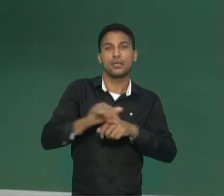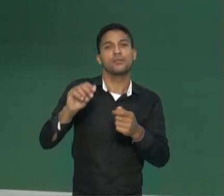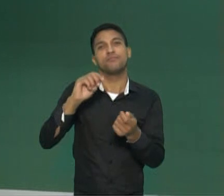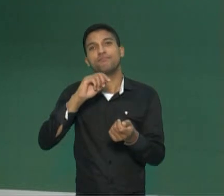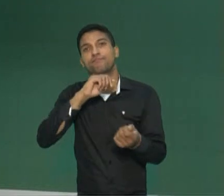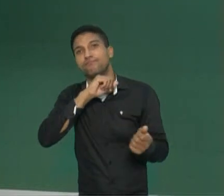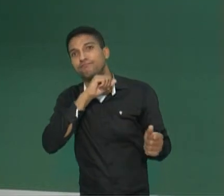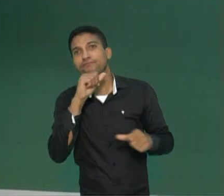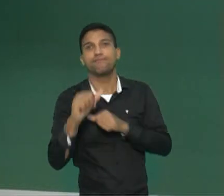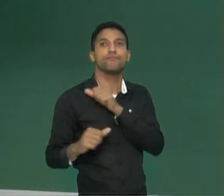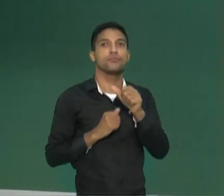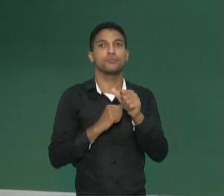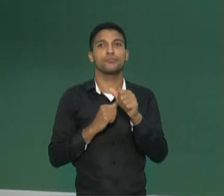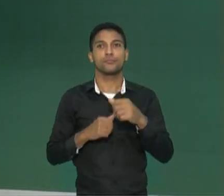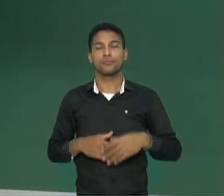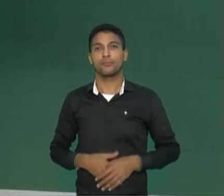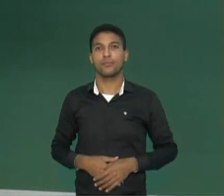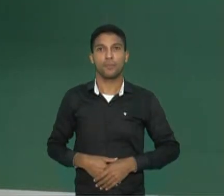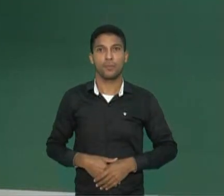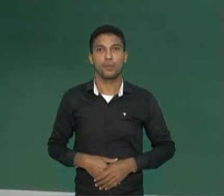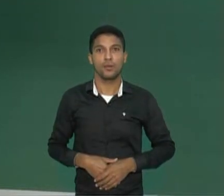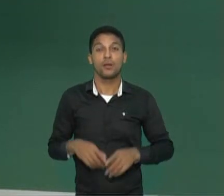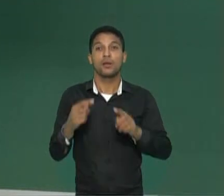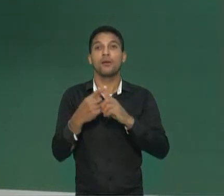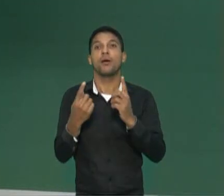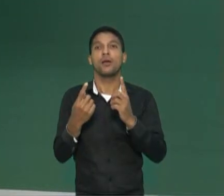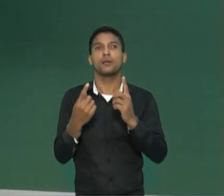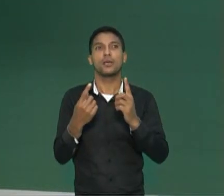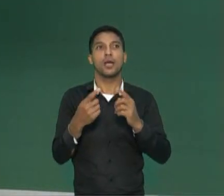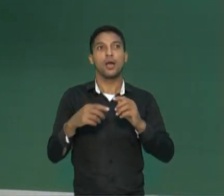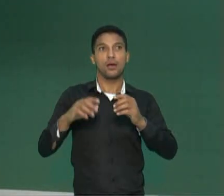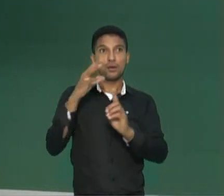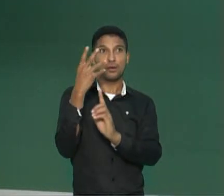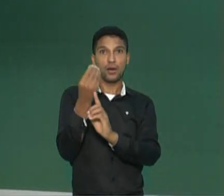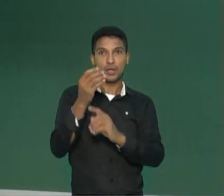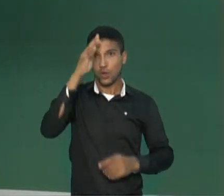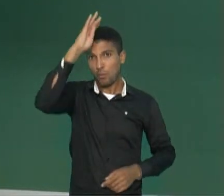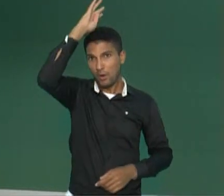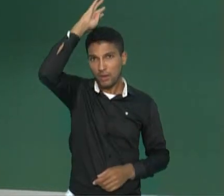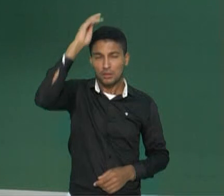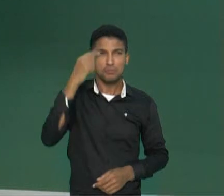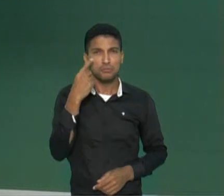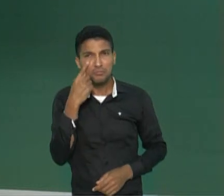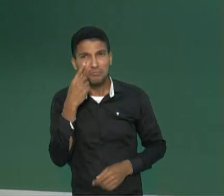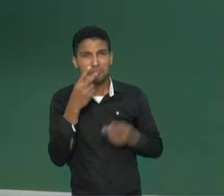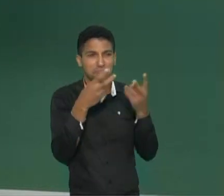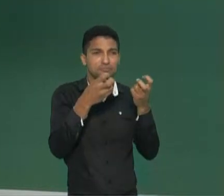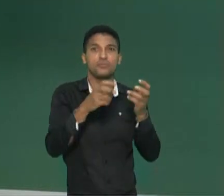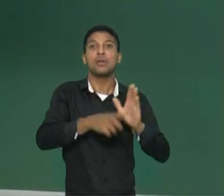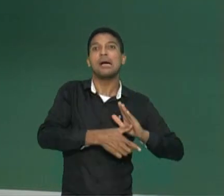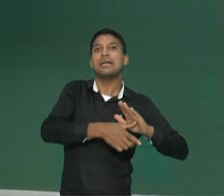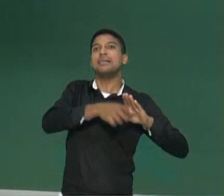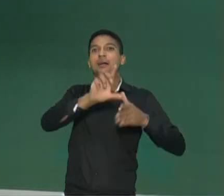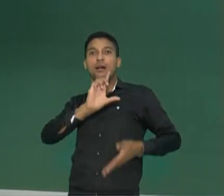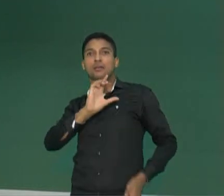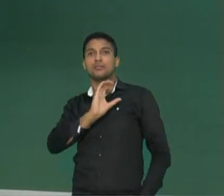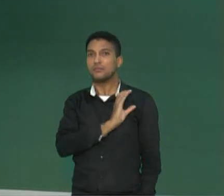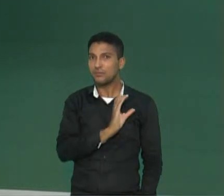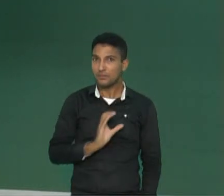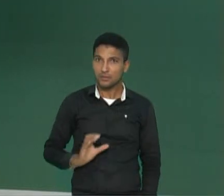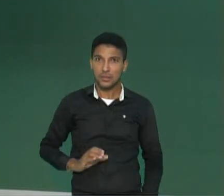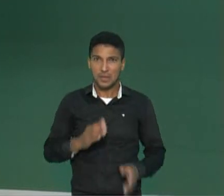no Panteão, lá, no Parthenon lá, vai ter lá que eles vão buscar a inspiração lá, tá? No Panteão em Roma, era